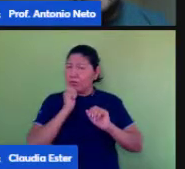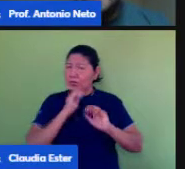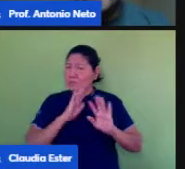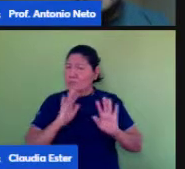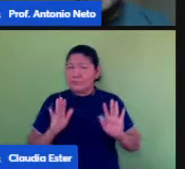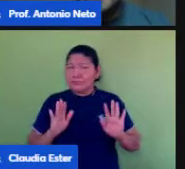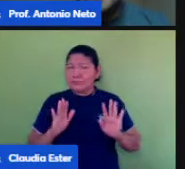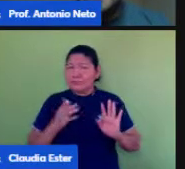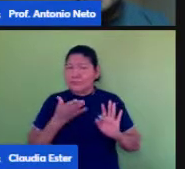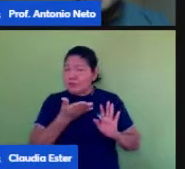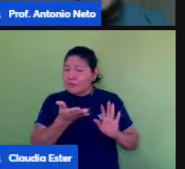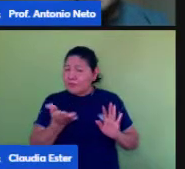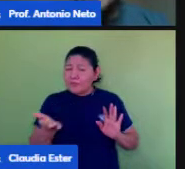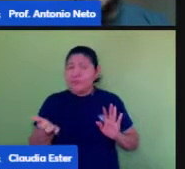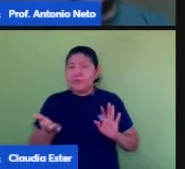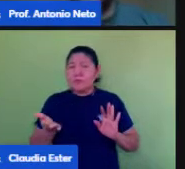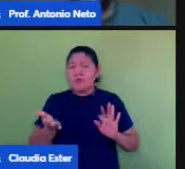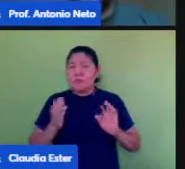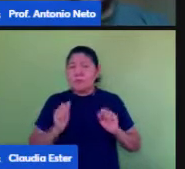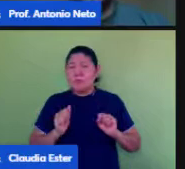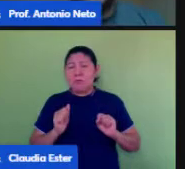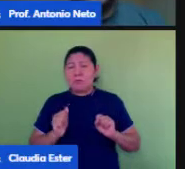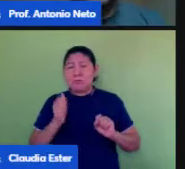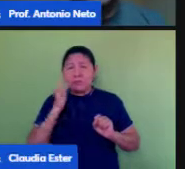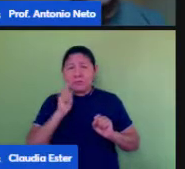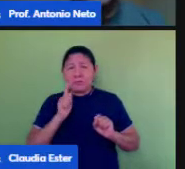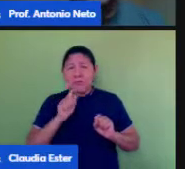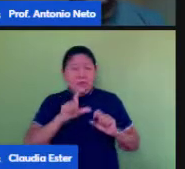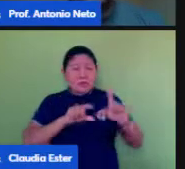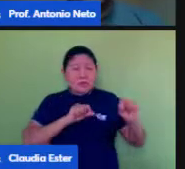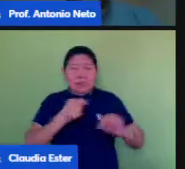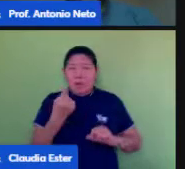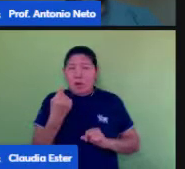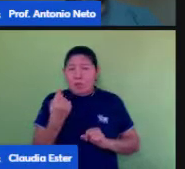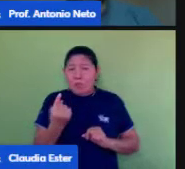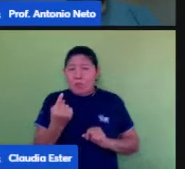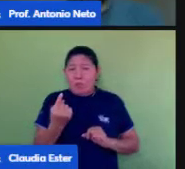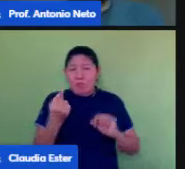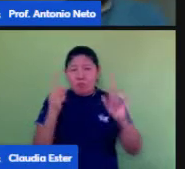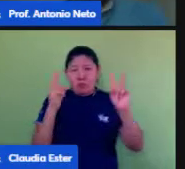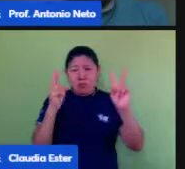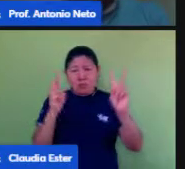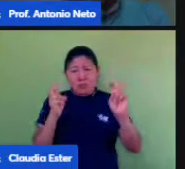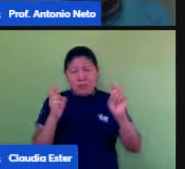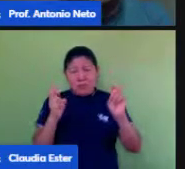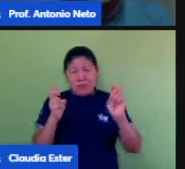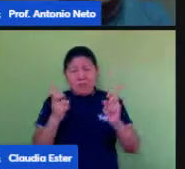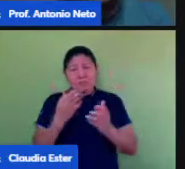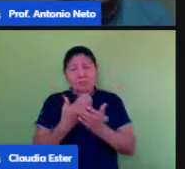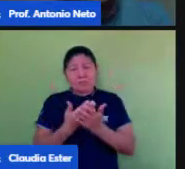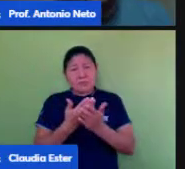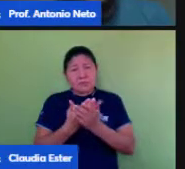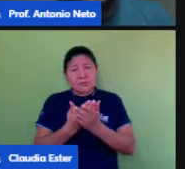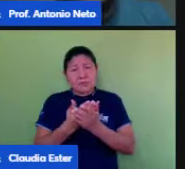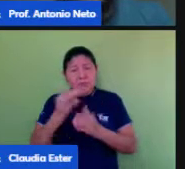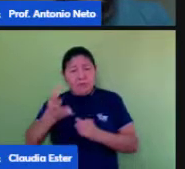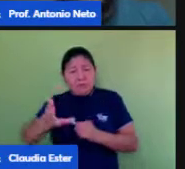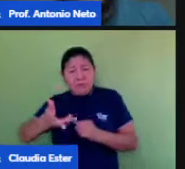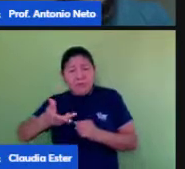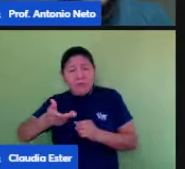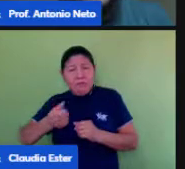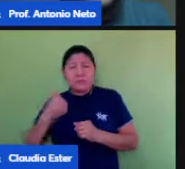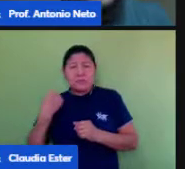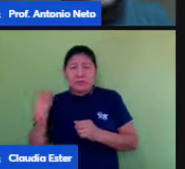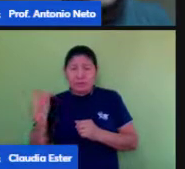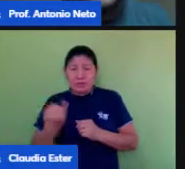trabalhar só com um nível de complexidade, só com um nível de complexidade. Observei que a minha turma, dos alunos que